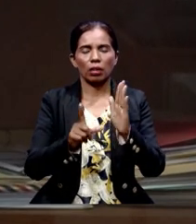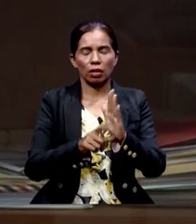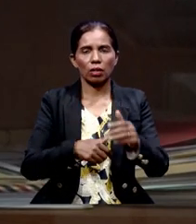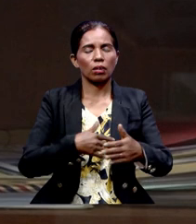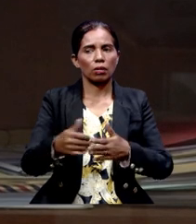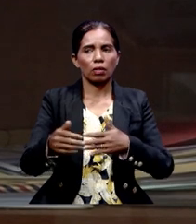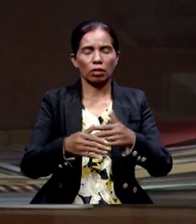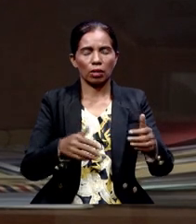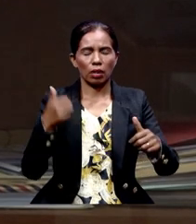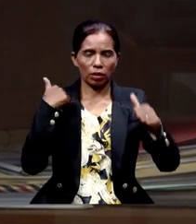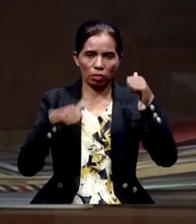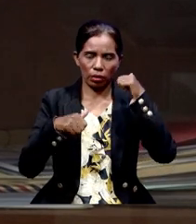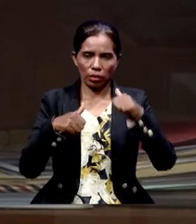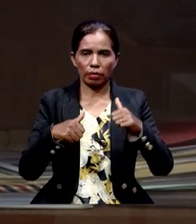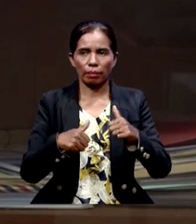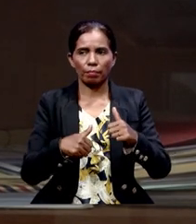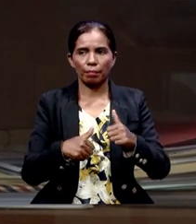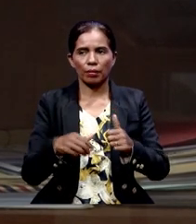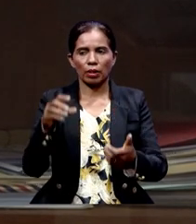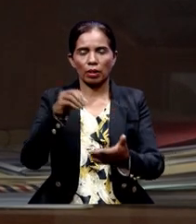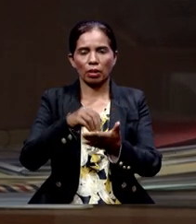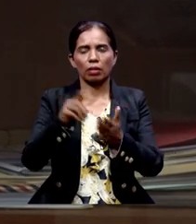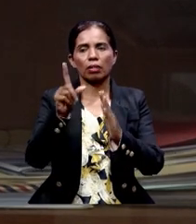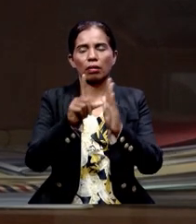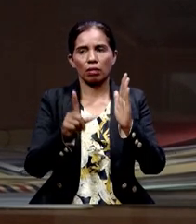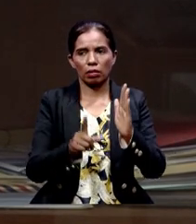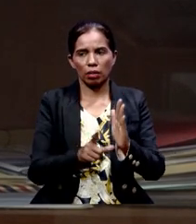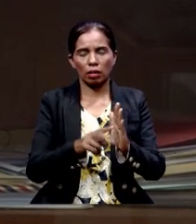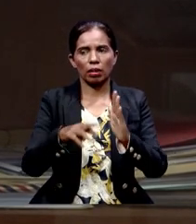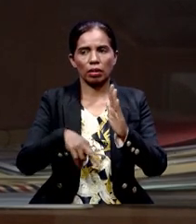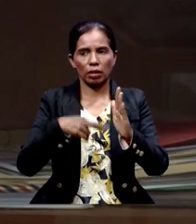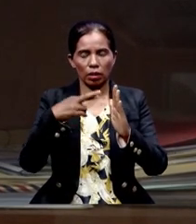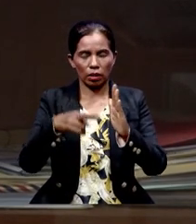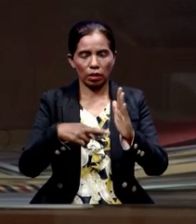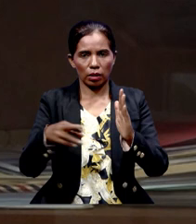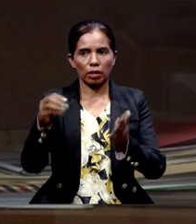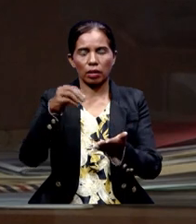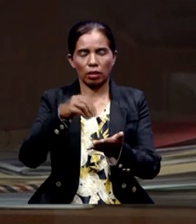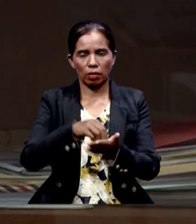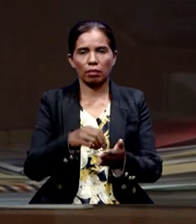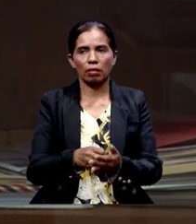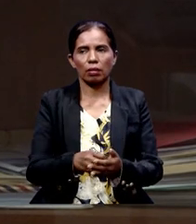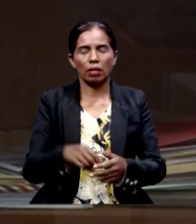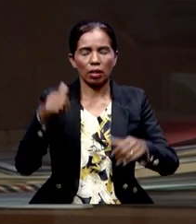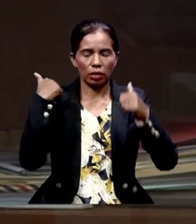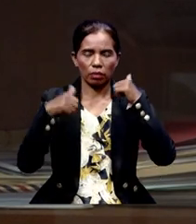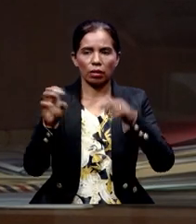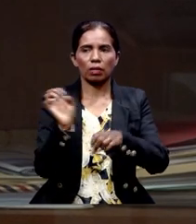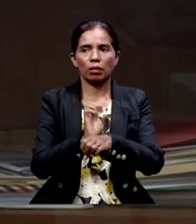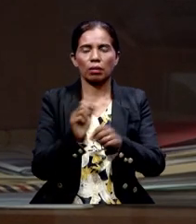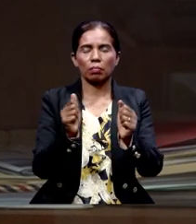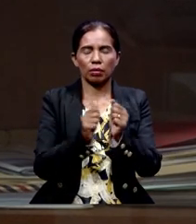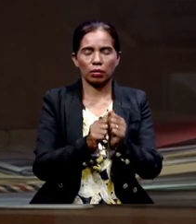atividade econômica também que está na lei, e as regras e as legislações lhe permite mas que atividades econômicas são muito que é